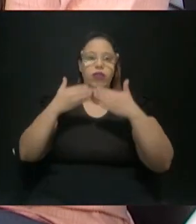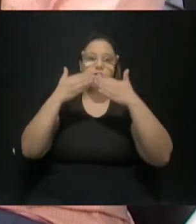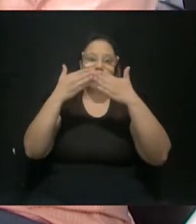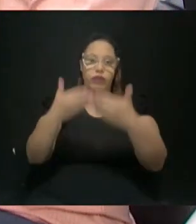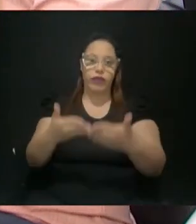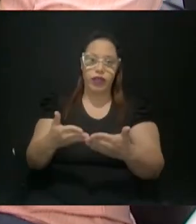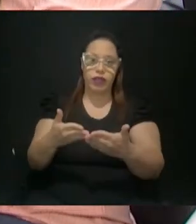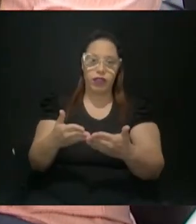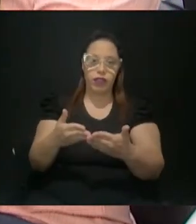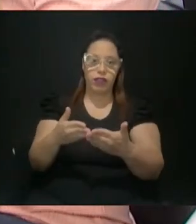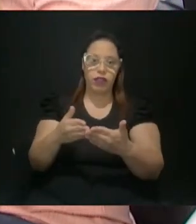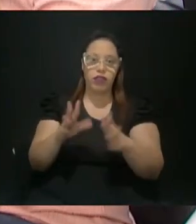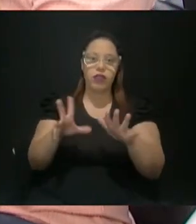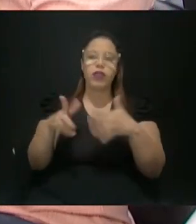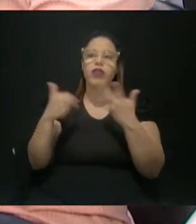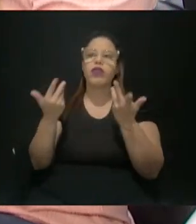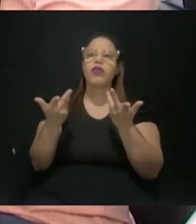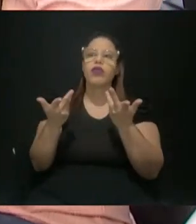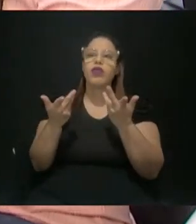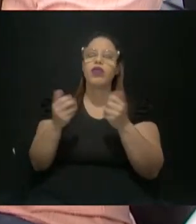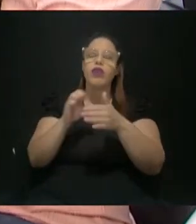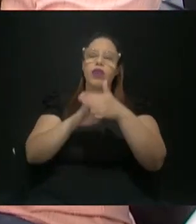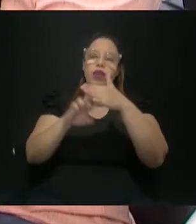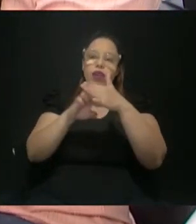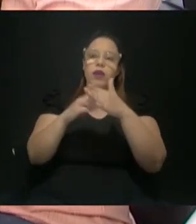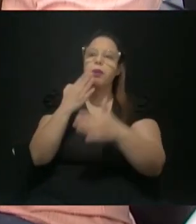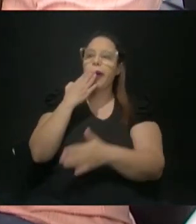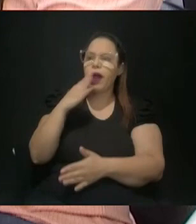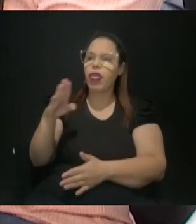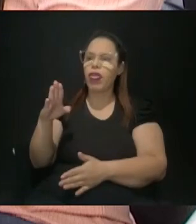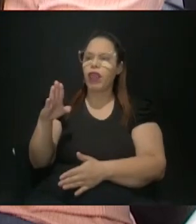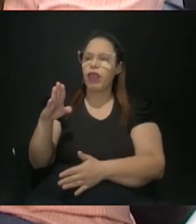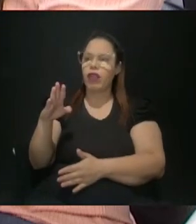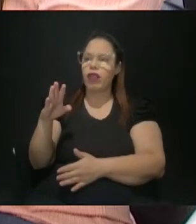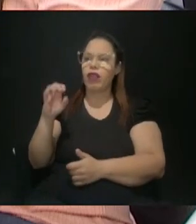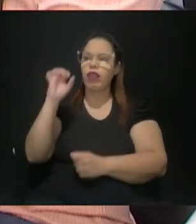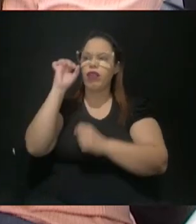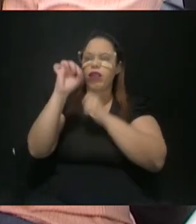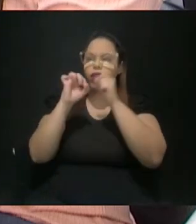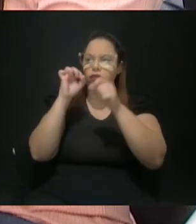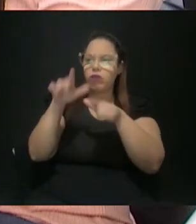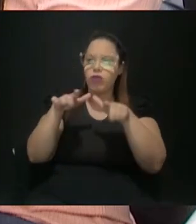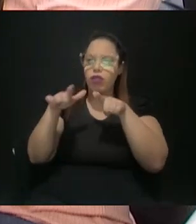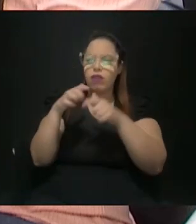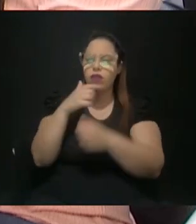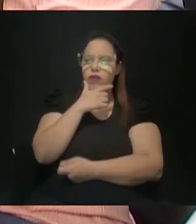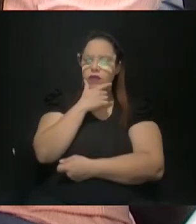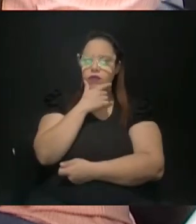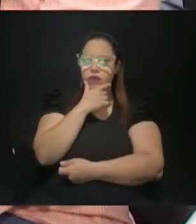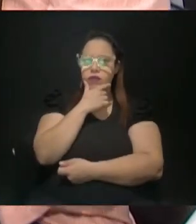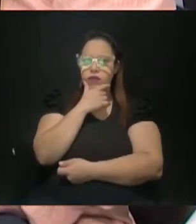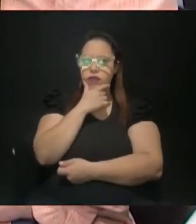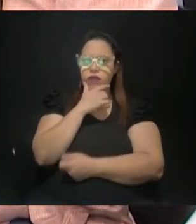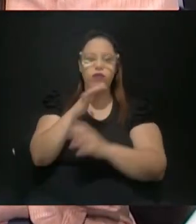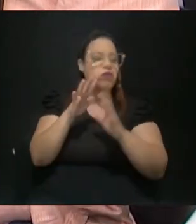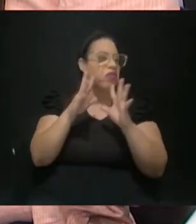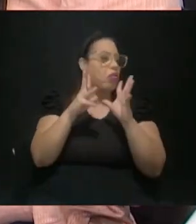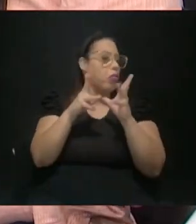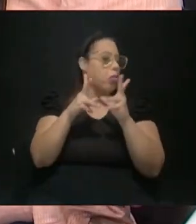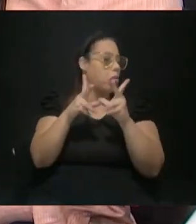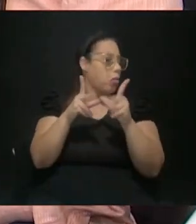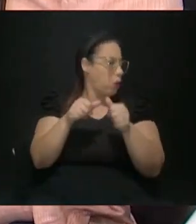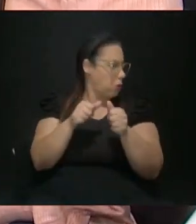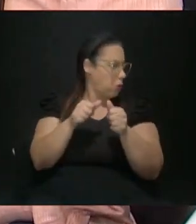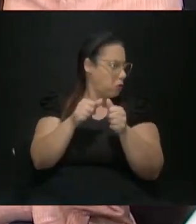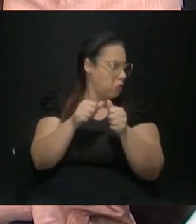são os tipos de empresa que pedem muito esse tipo de trabalho? Olha, na verdade, assim, todas, desde uma